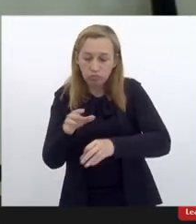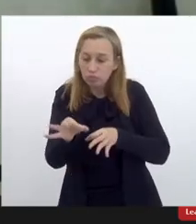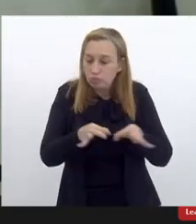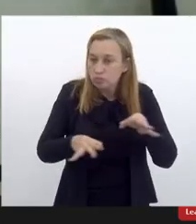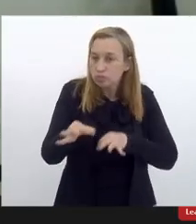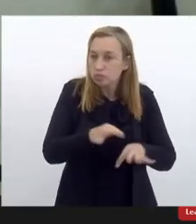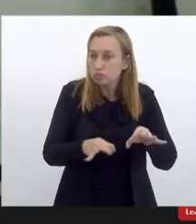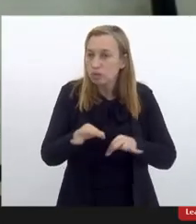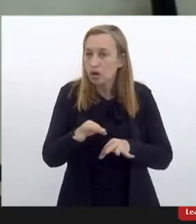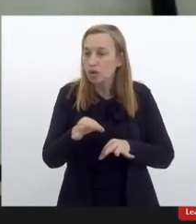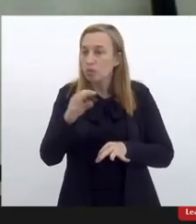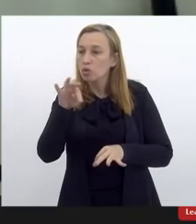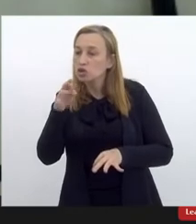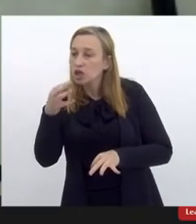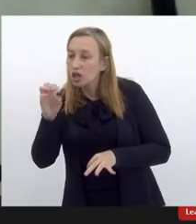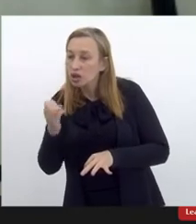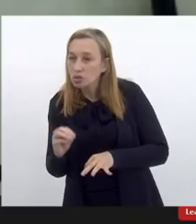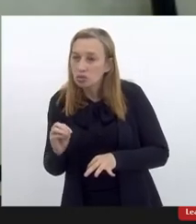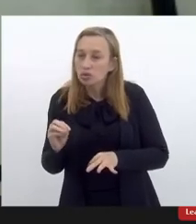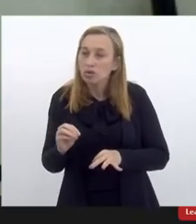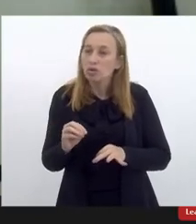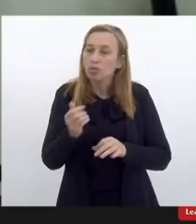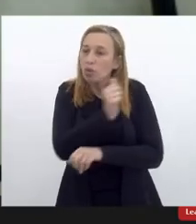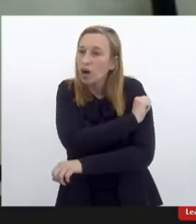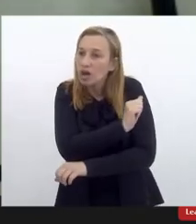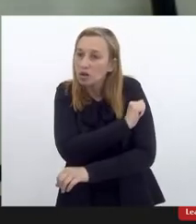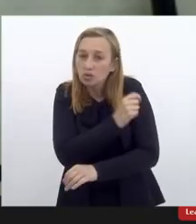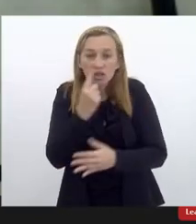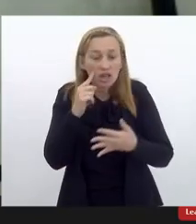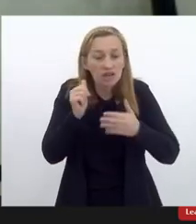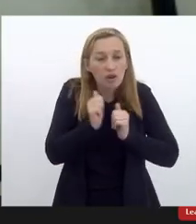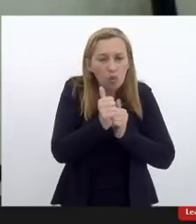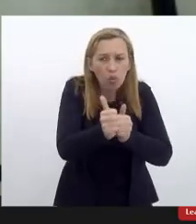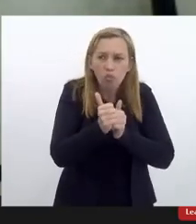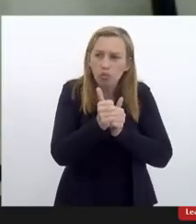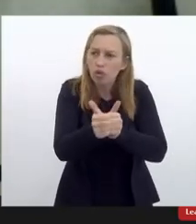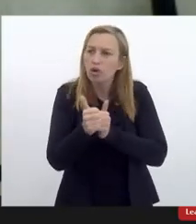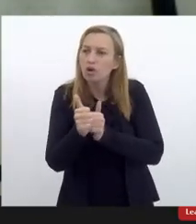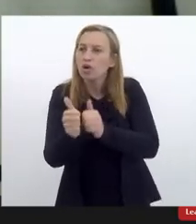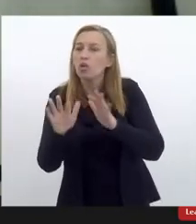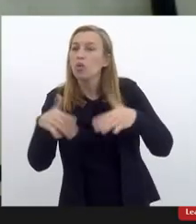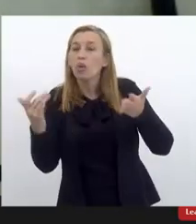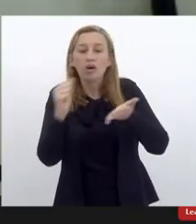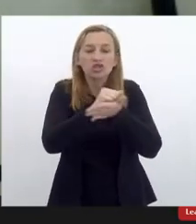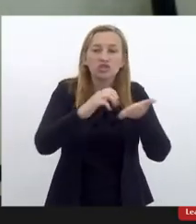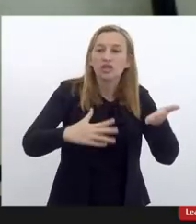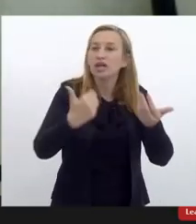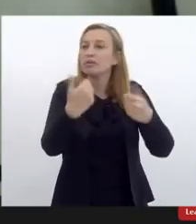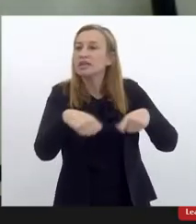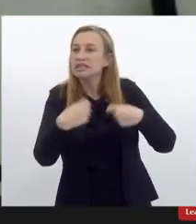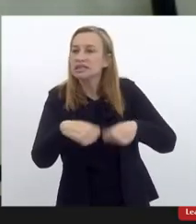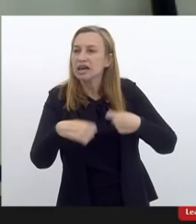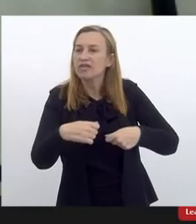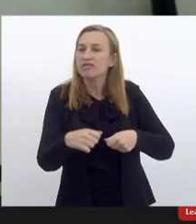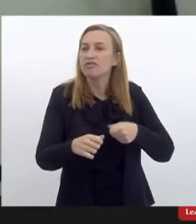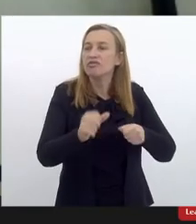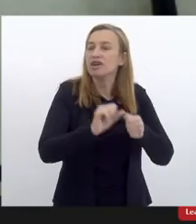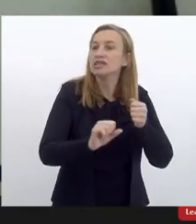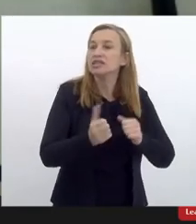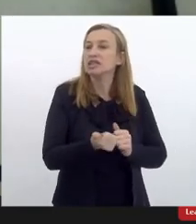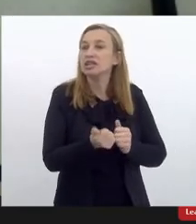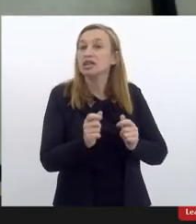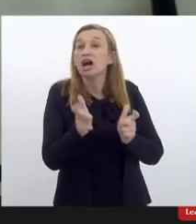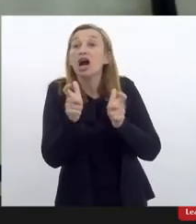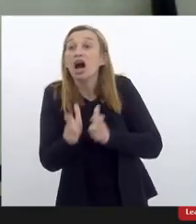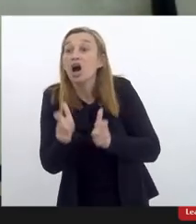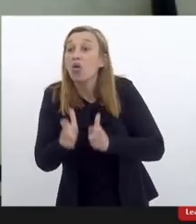roteiro para o aluno, e o aluno ali ia conseguir acompanhar quais são as atividades que ele precisava fazer,